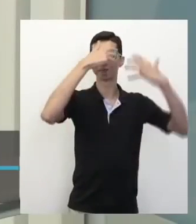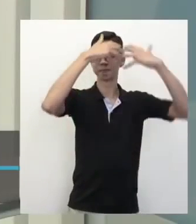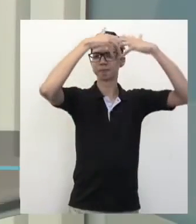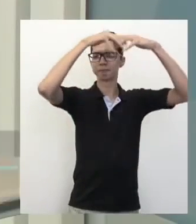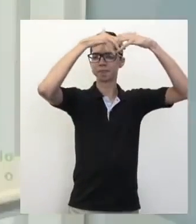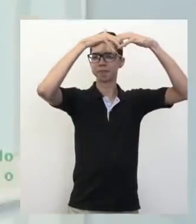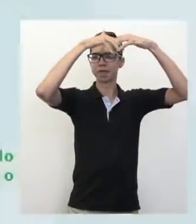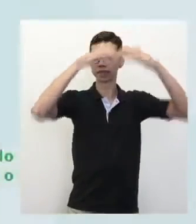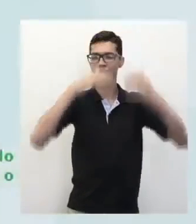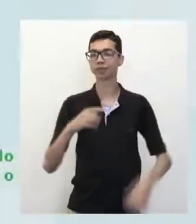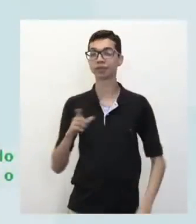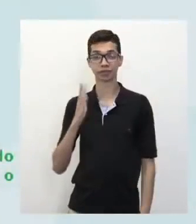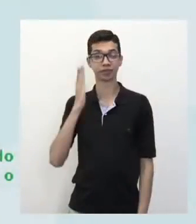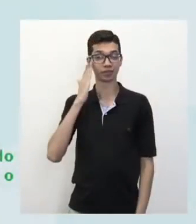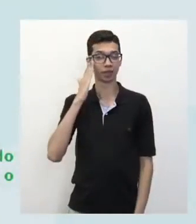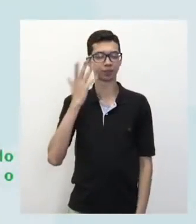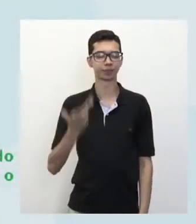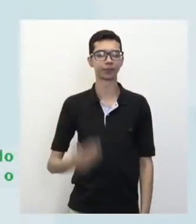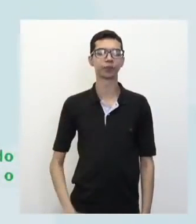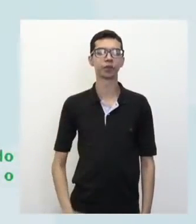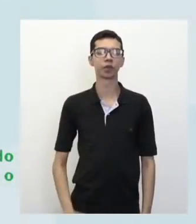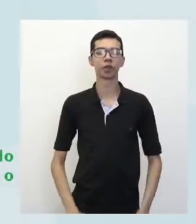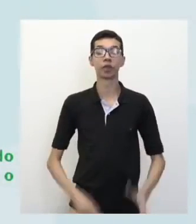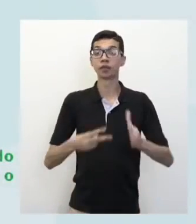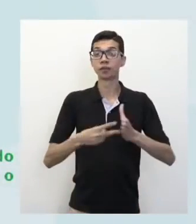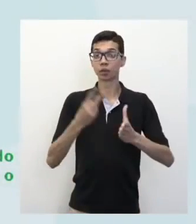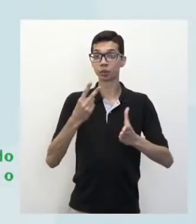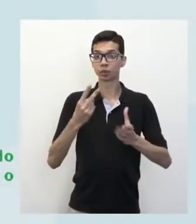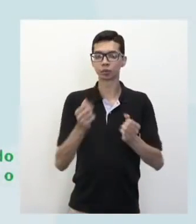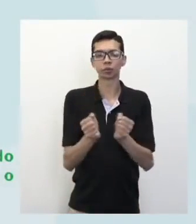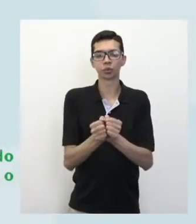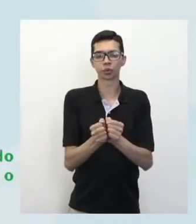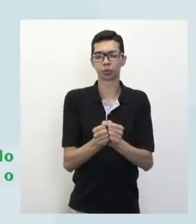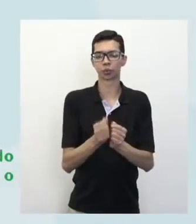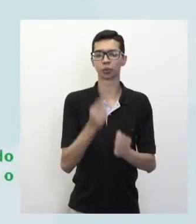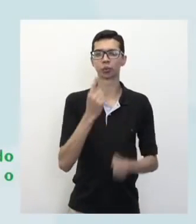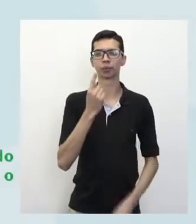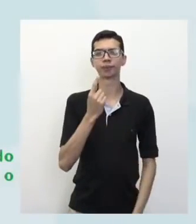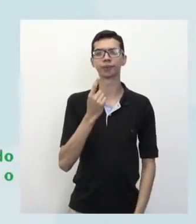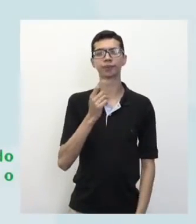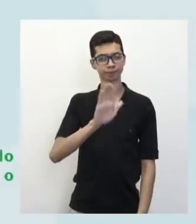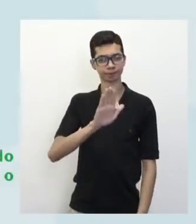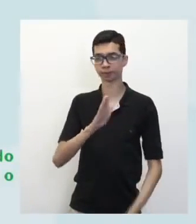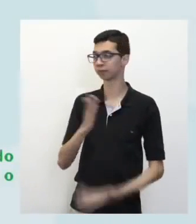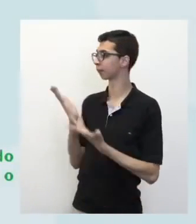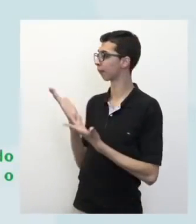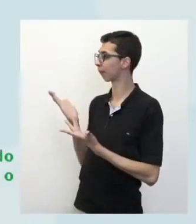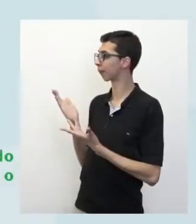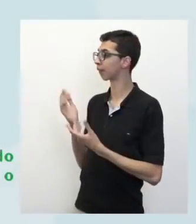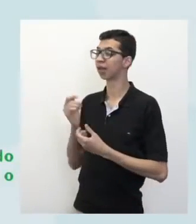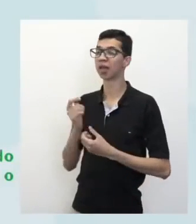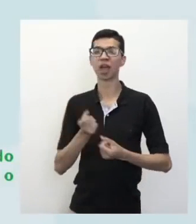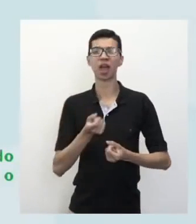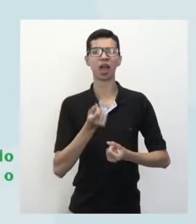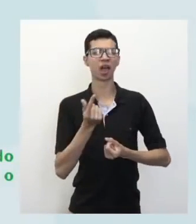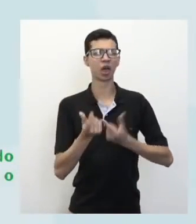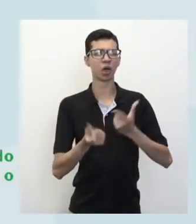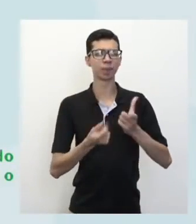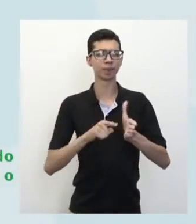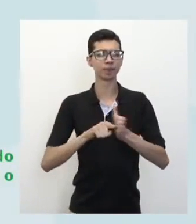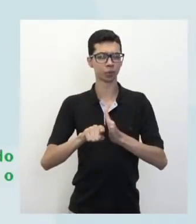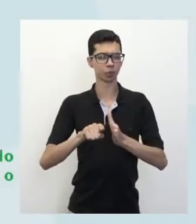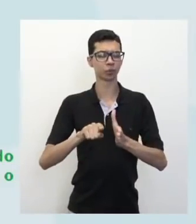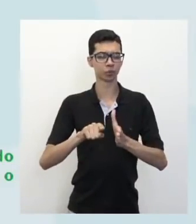questão, é isso? A segunda, né? A segunda a gente vai fazendo juntos, ó. E alguém perguntou se tem uma definição de lenda. Tem uma questão